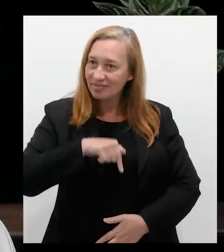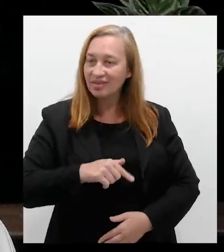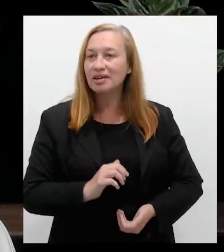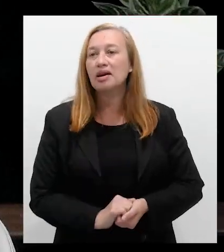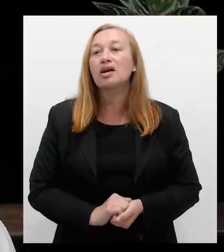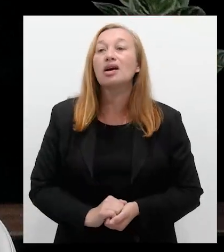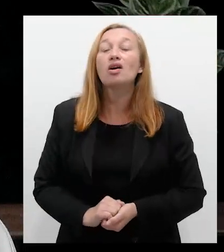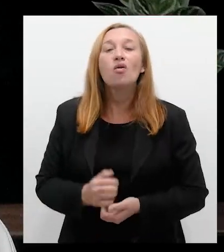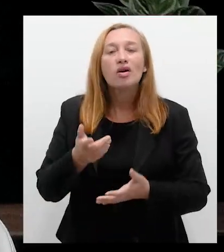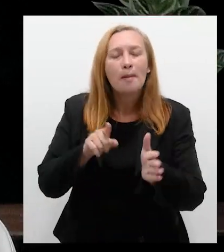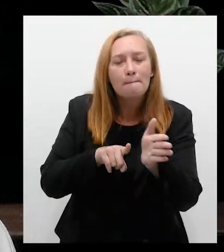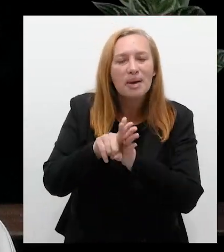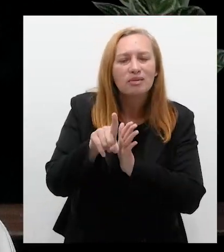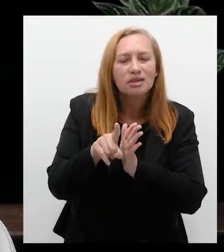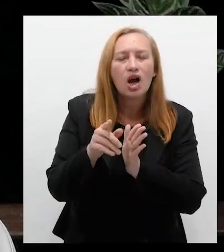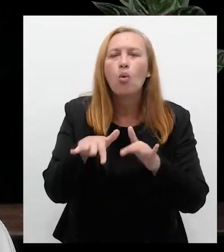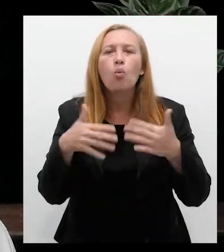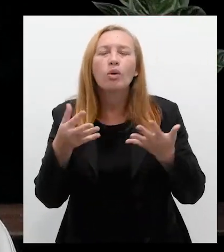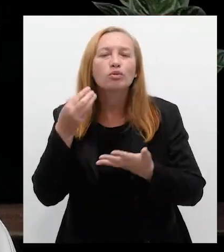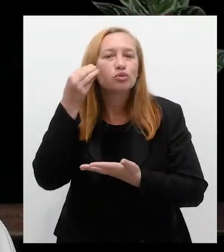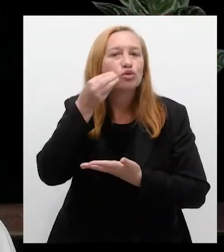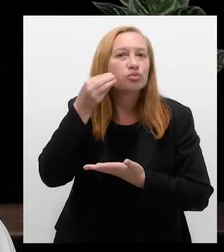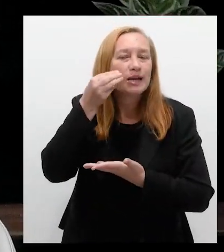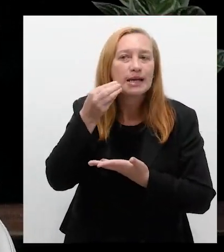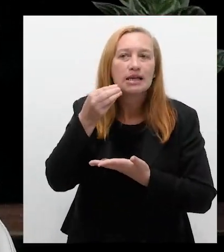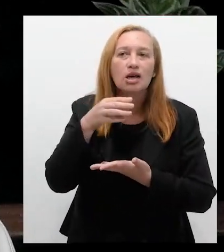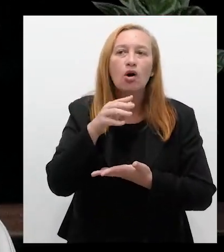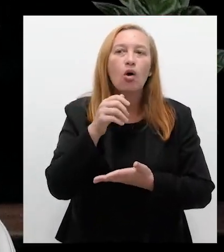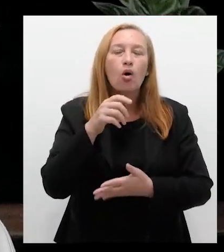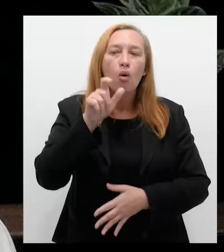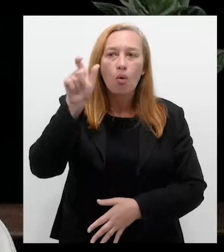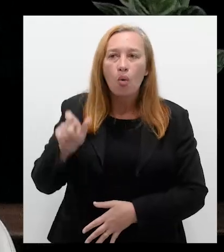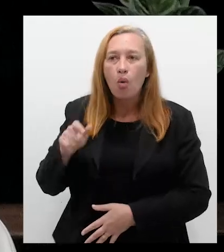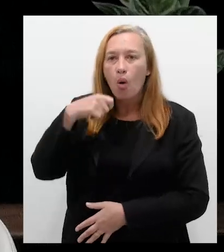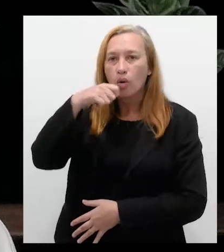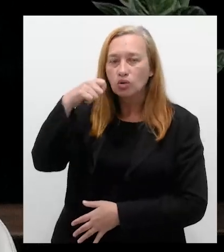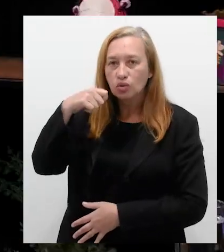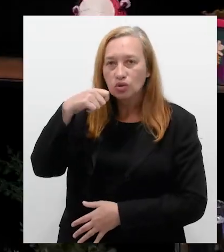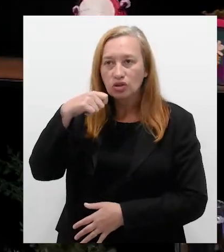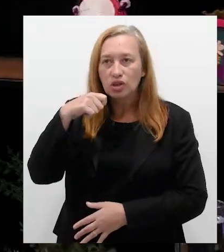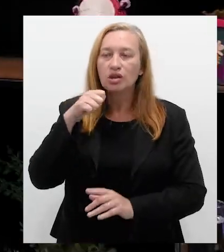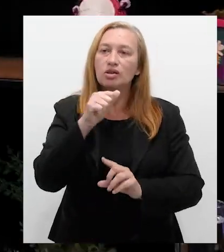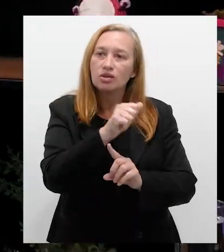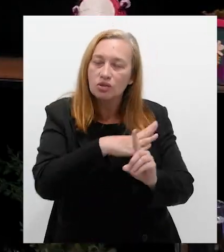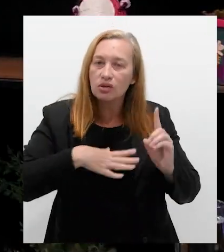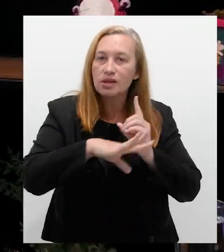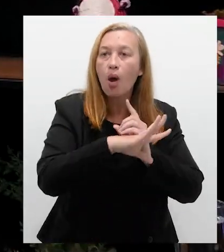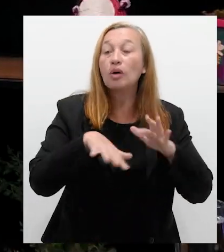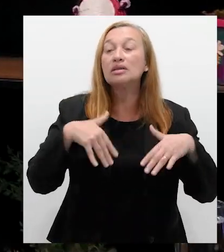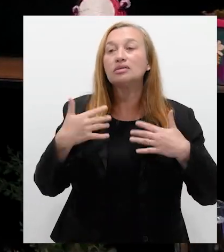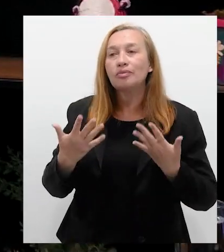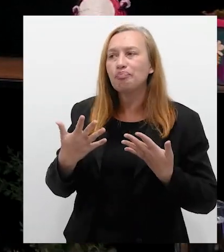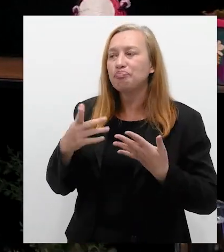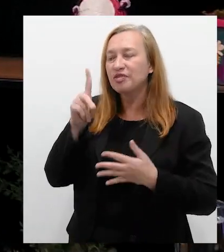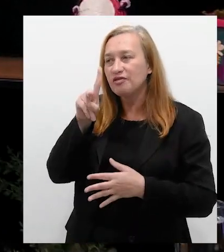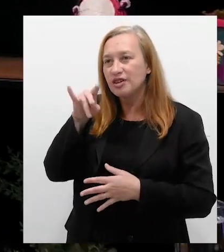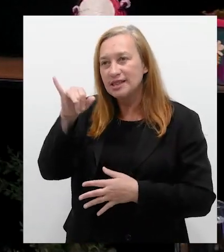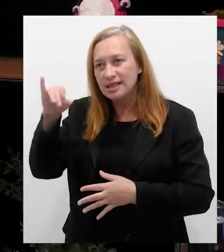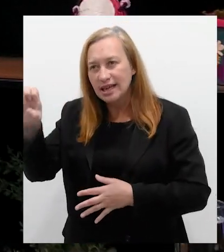de começar perguntando qual é a sua experiência na odontologia social. Bom, Vicente, a